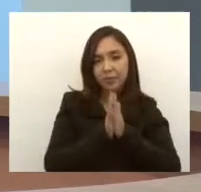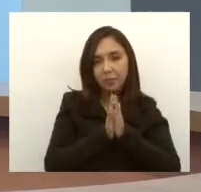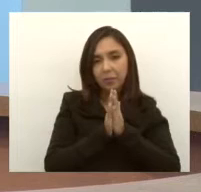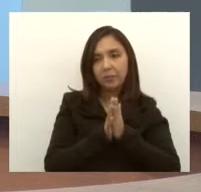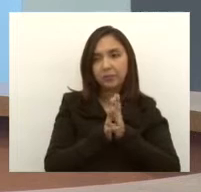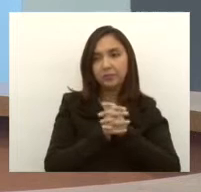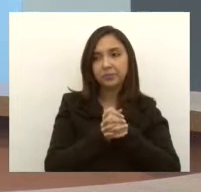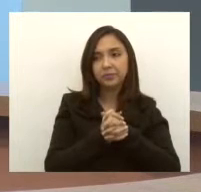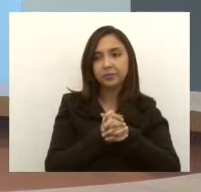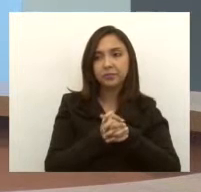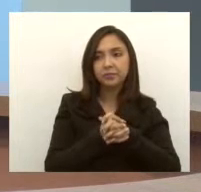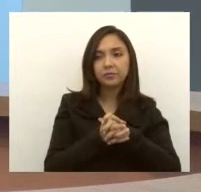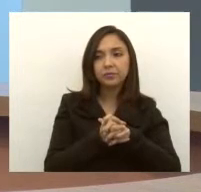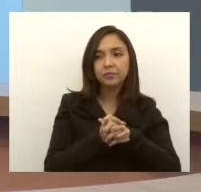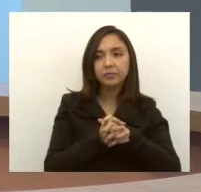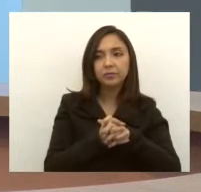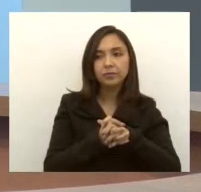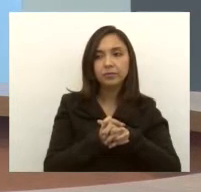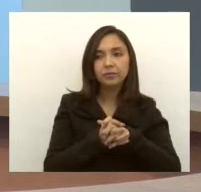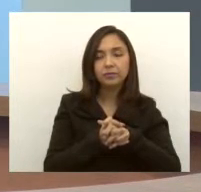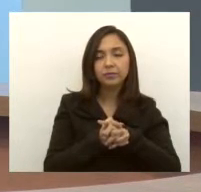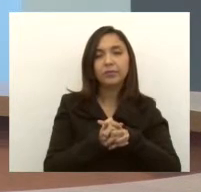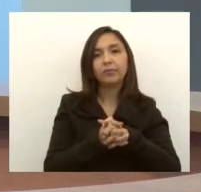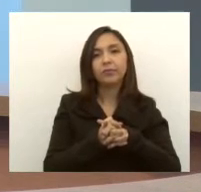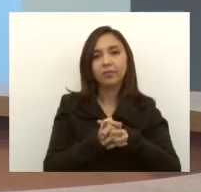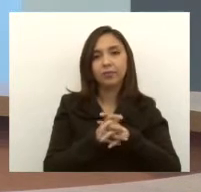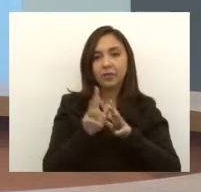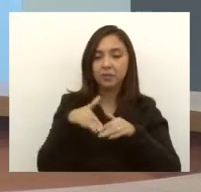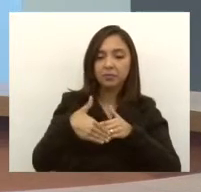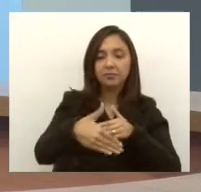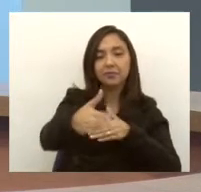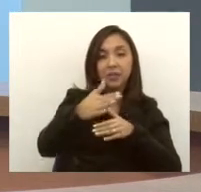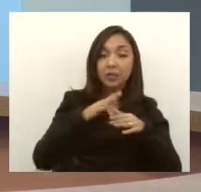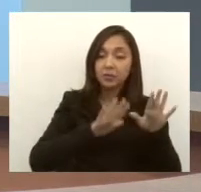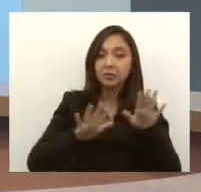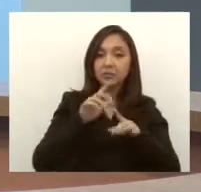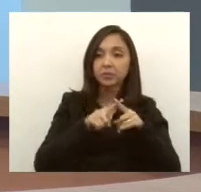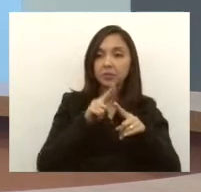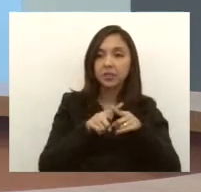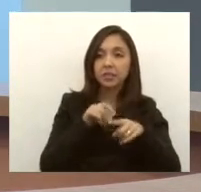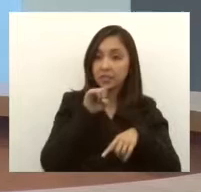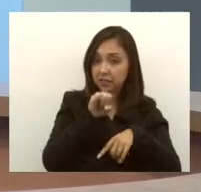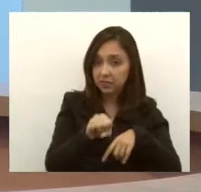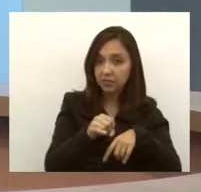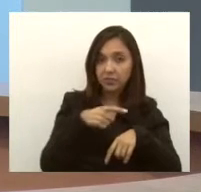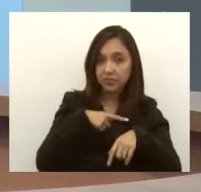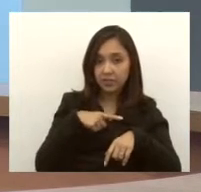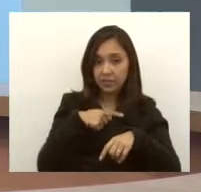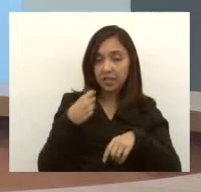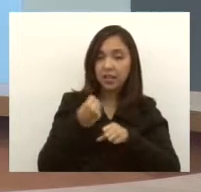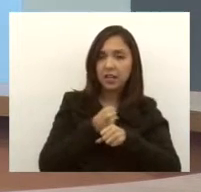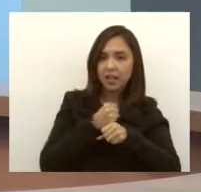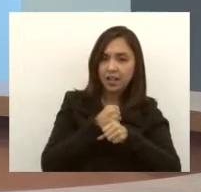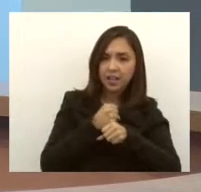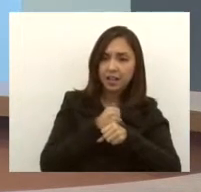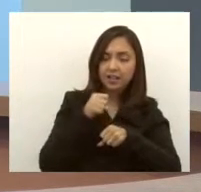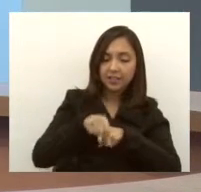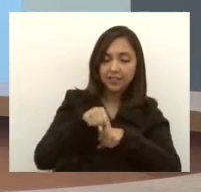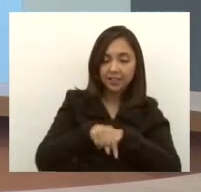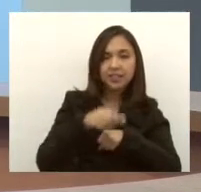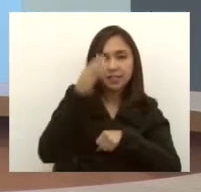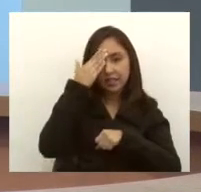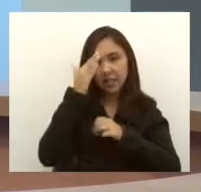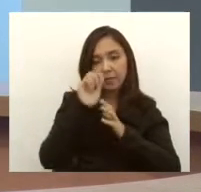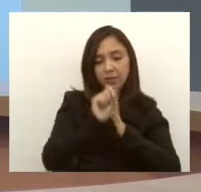tomasse esse cuidado daqui para frente, porque se Vossa Excelência está aqui há tanto tempo, sabe que tem